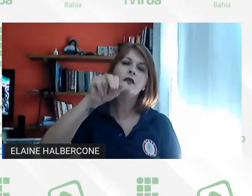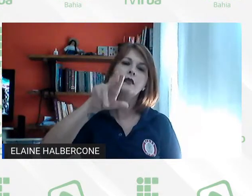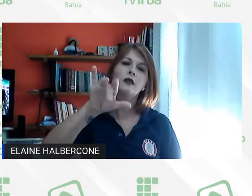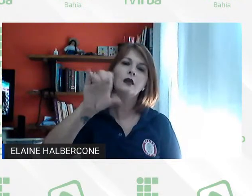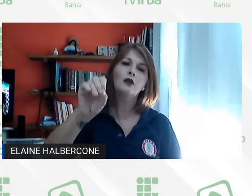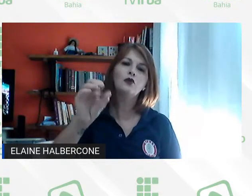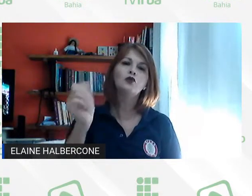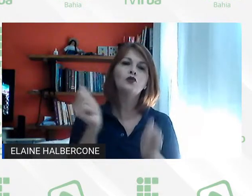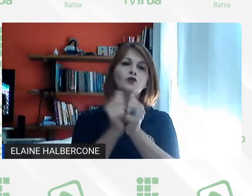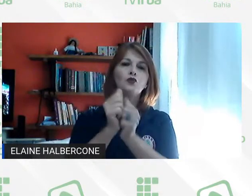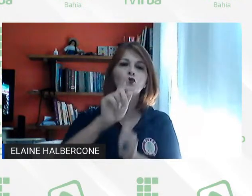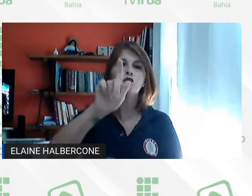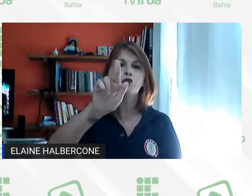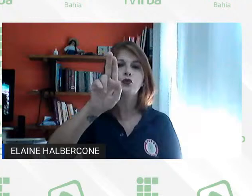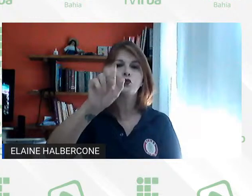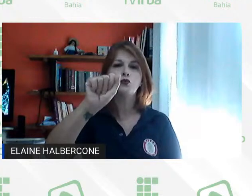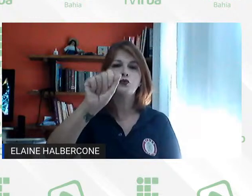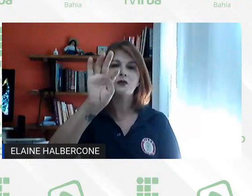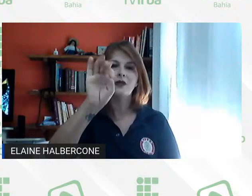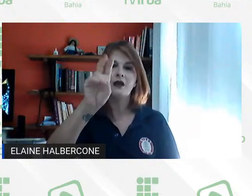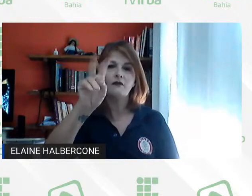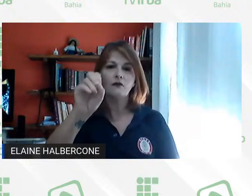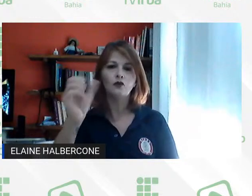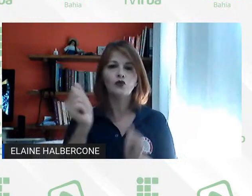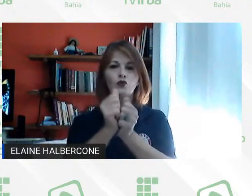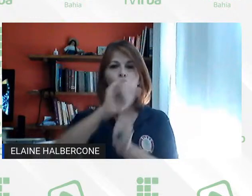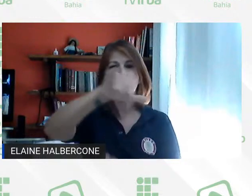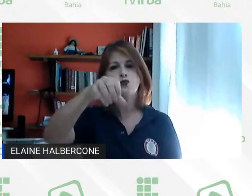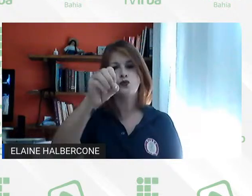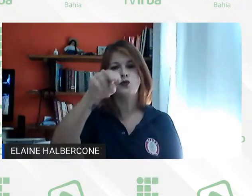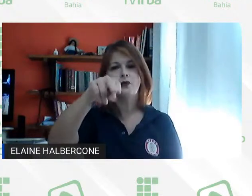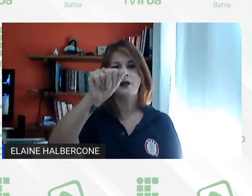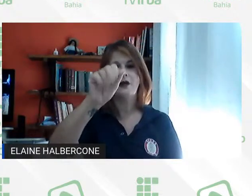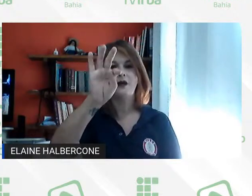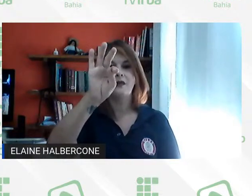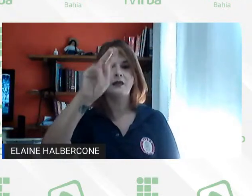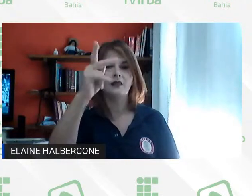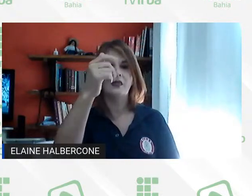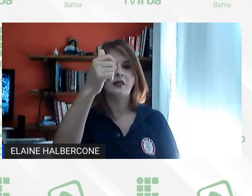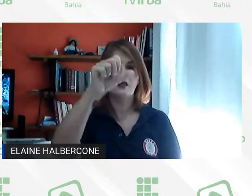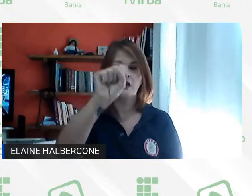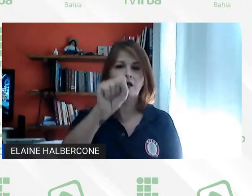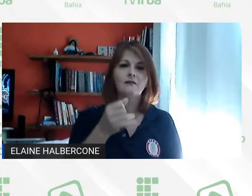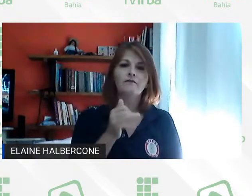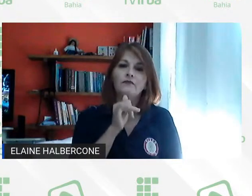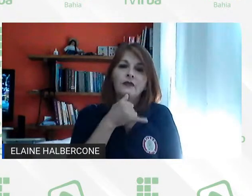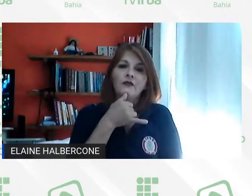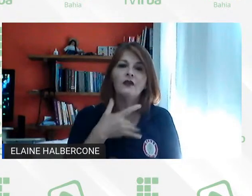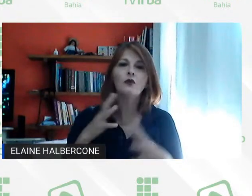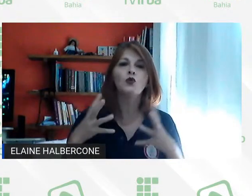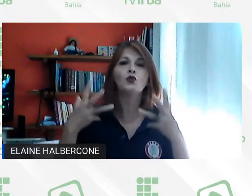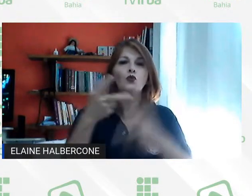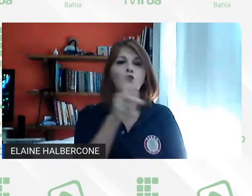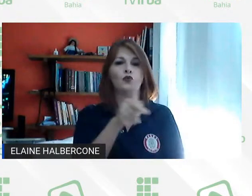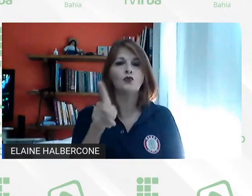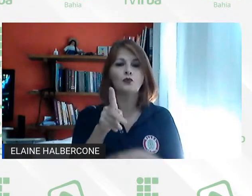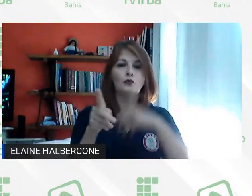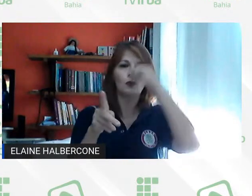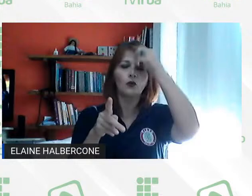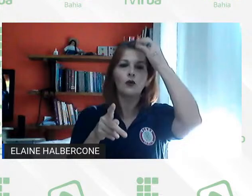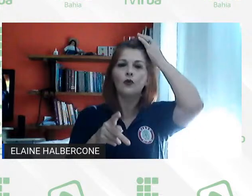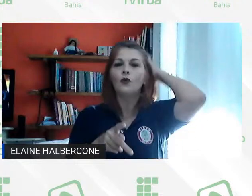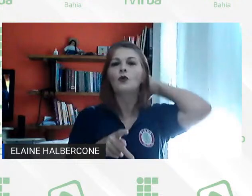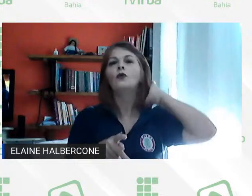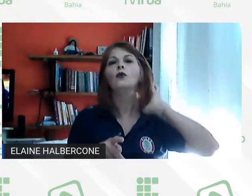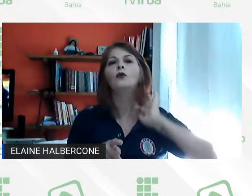com o Jonatas Carvalho. Infelizmente, nem todos os discentes, né, que